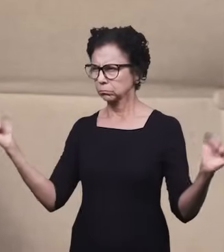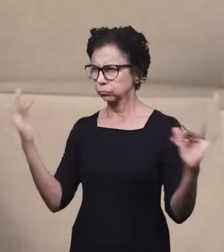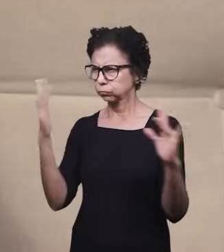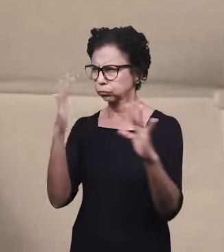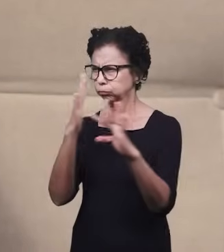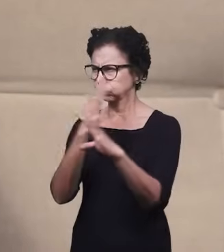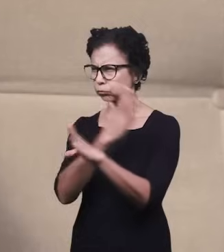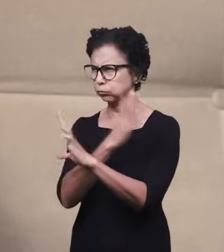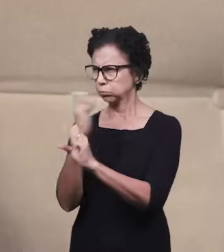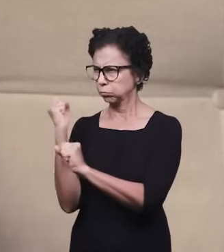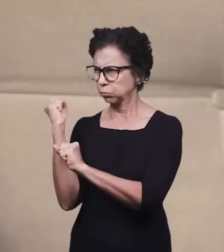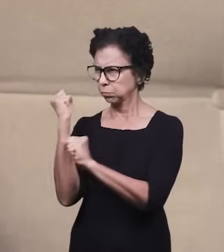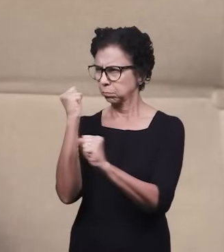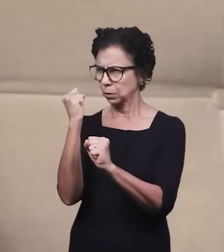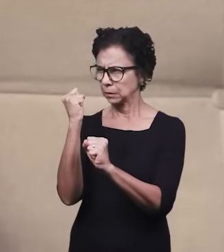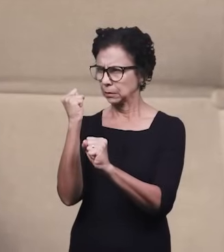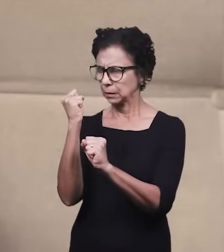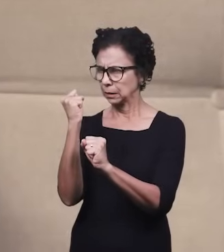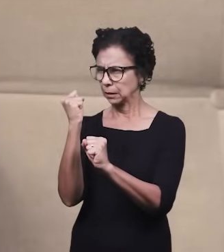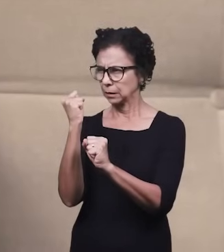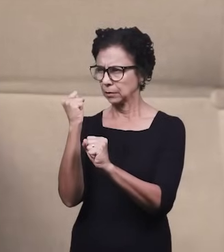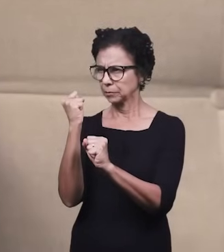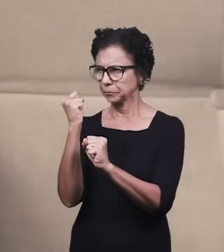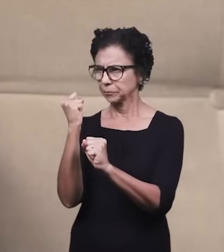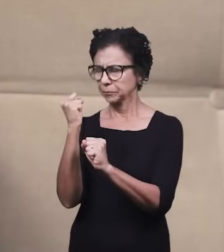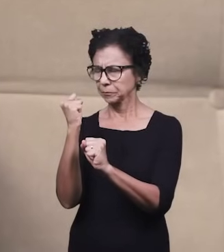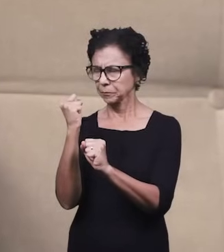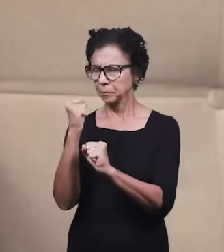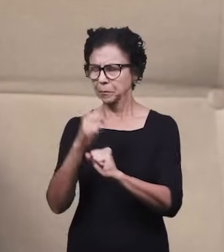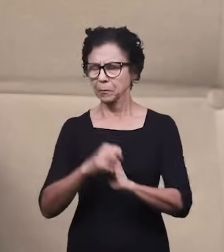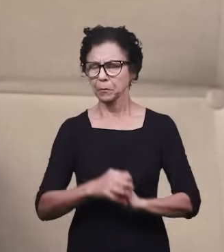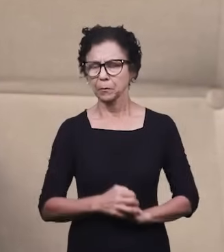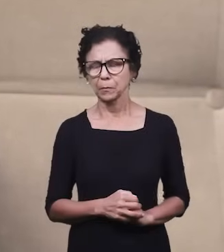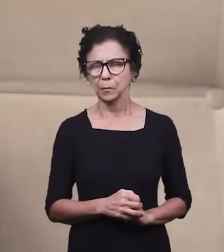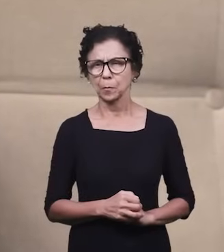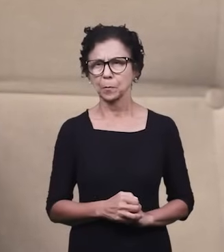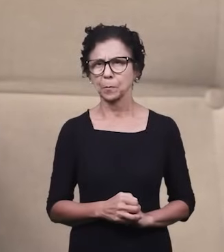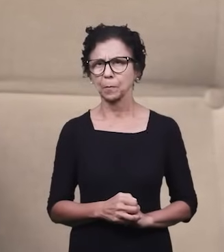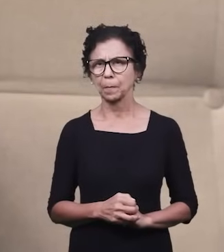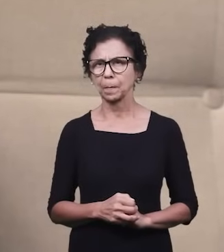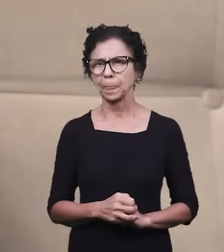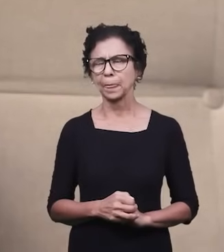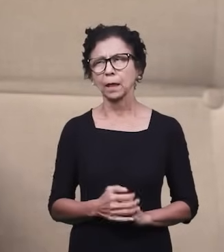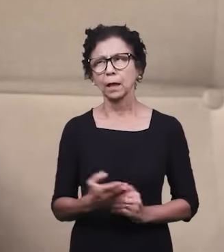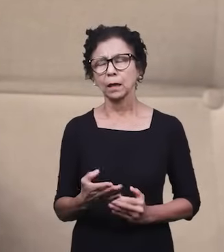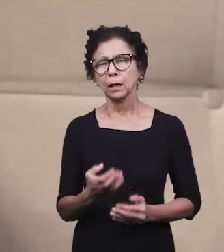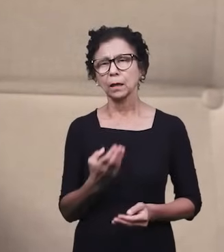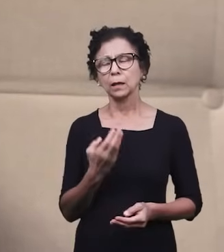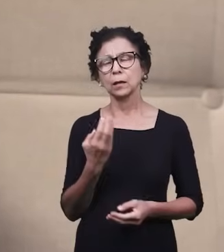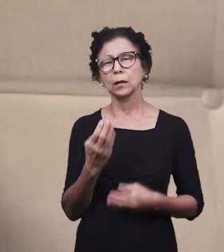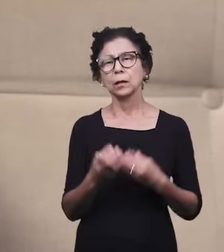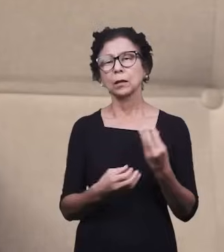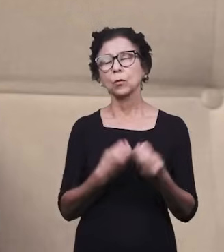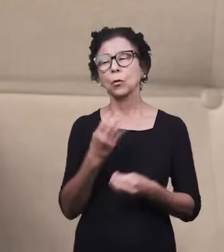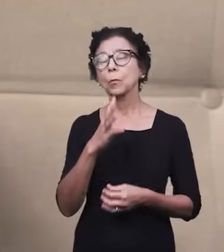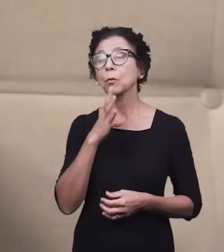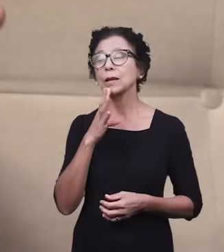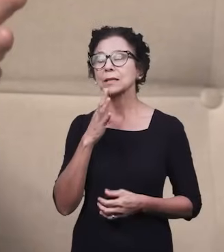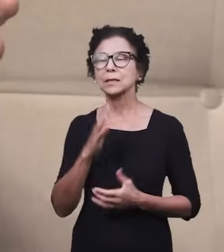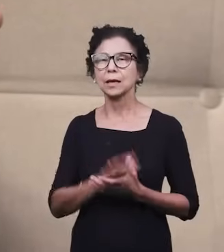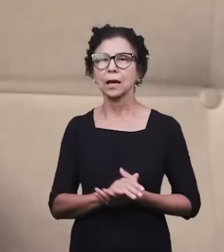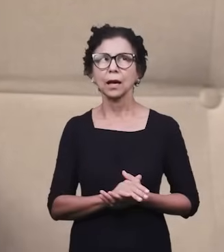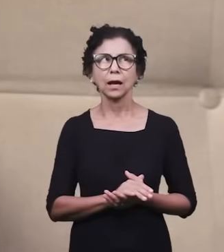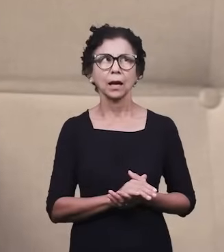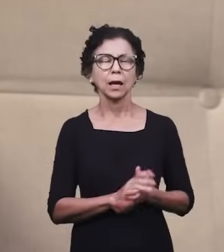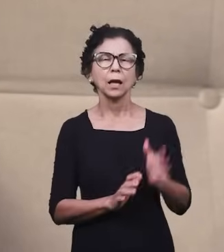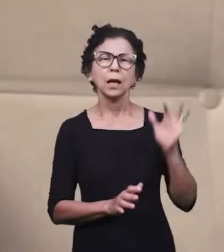glorificado, você não o conhece através de filosofia, ou